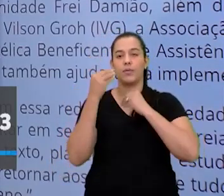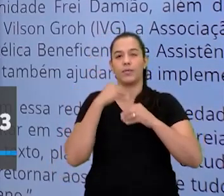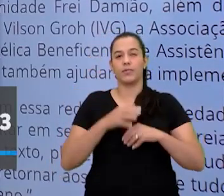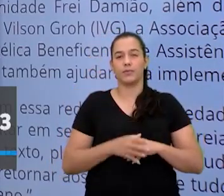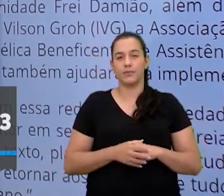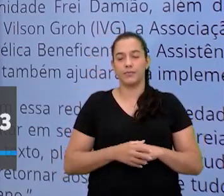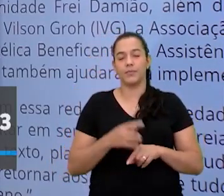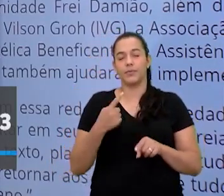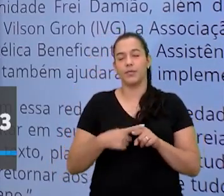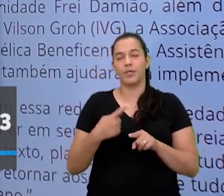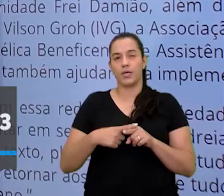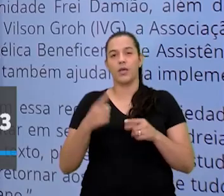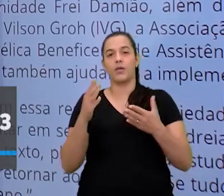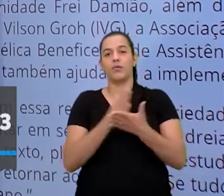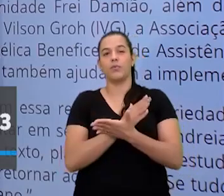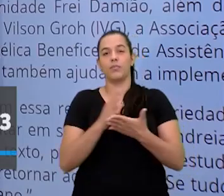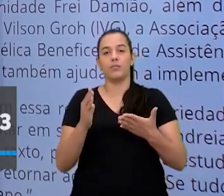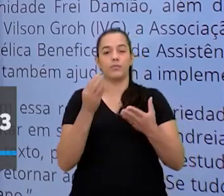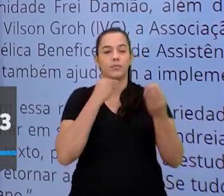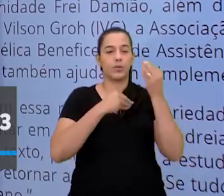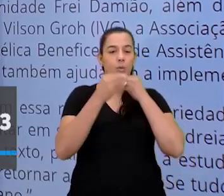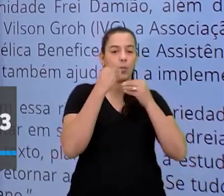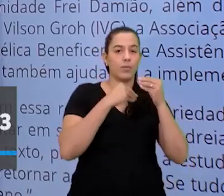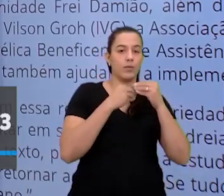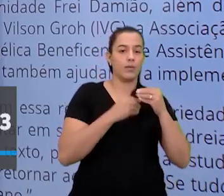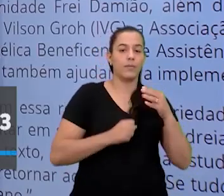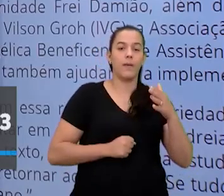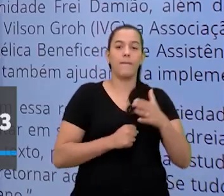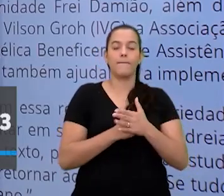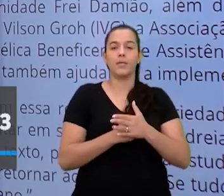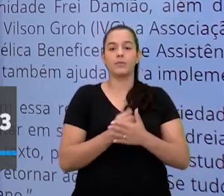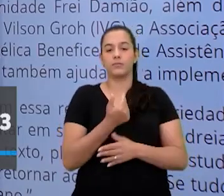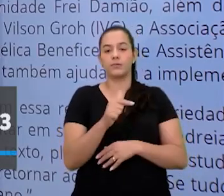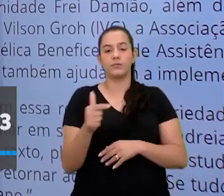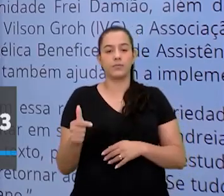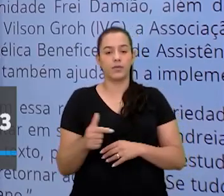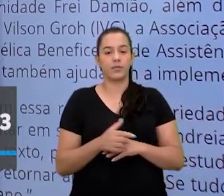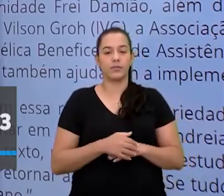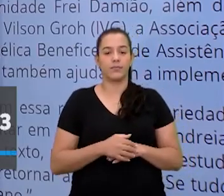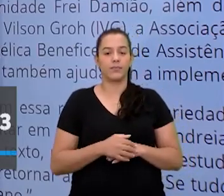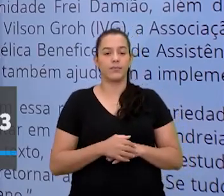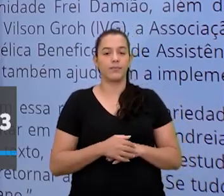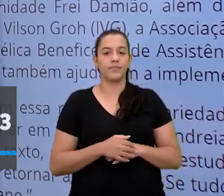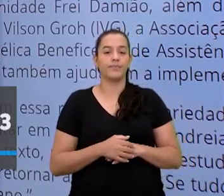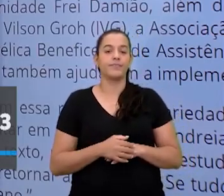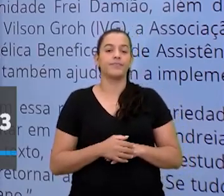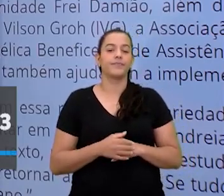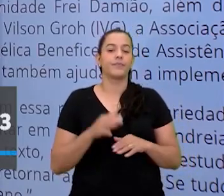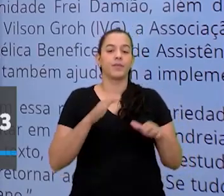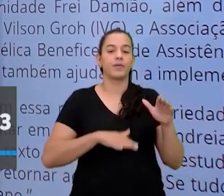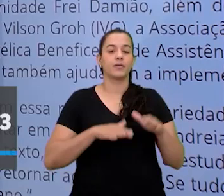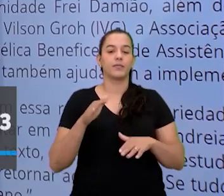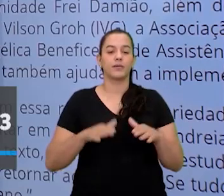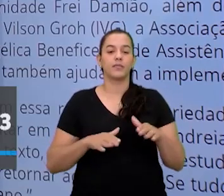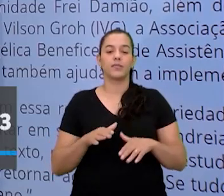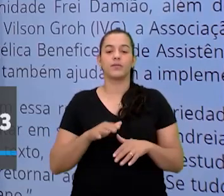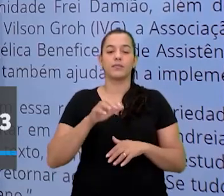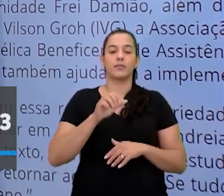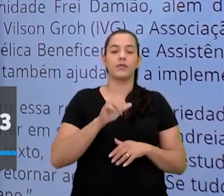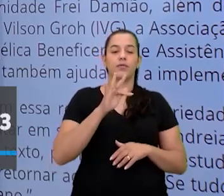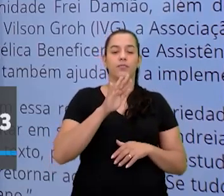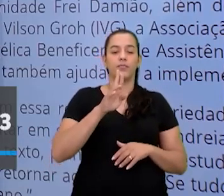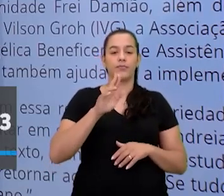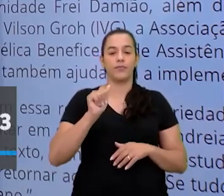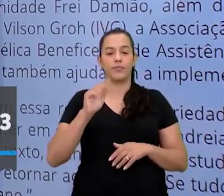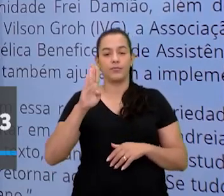que comem, mas não se alimentam. Porque às vezes a pessoa ela comeu fubá com água e sal, ela